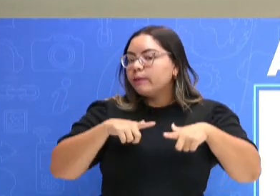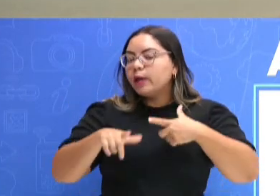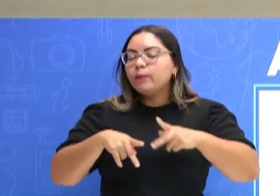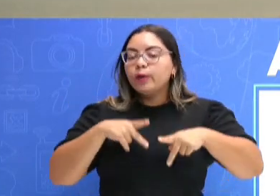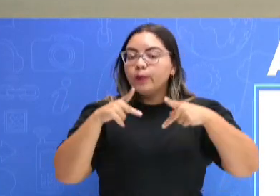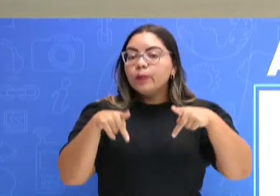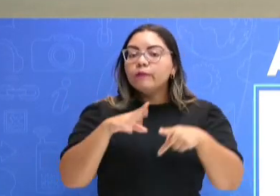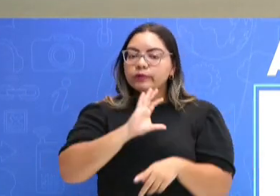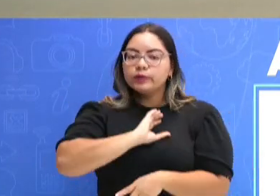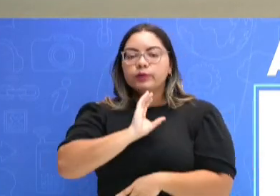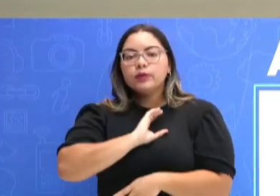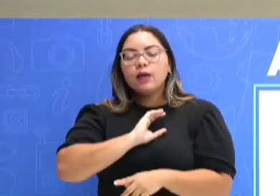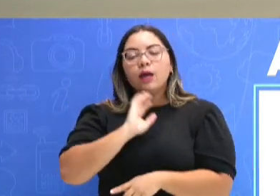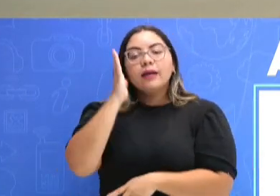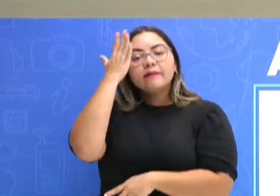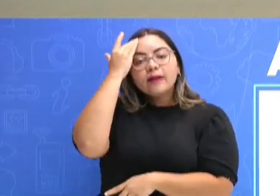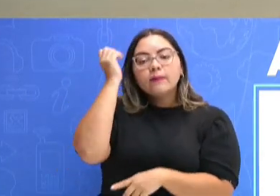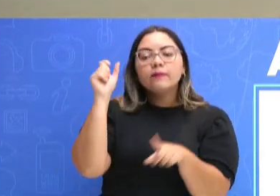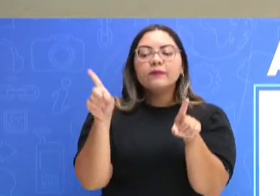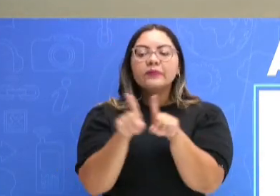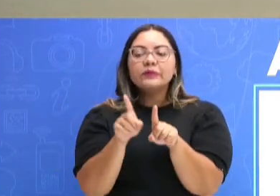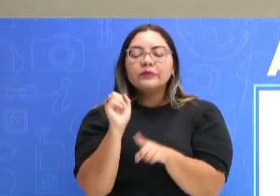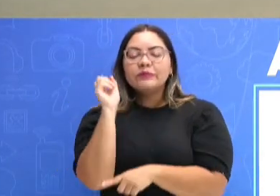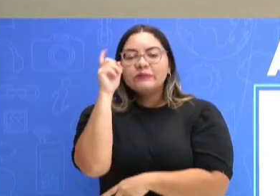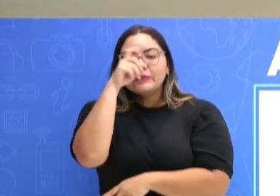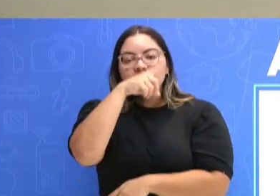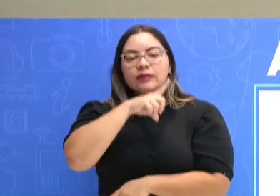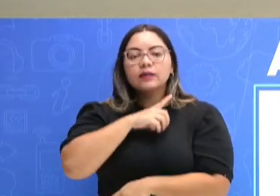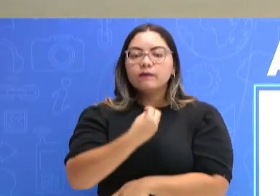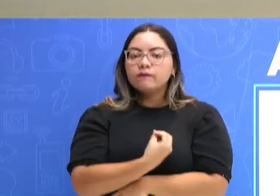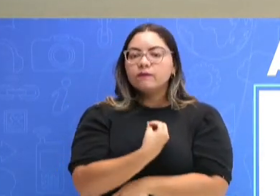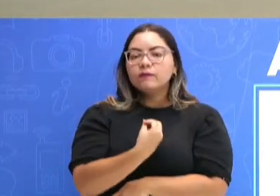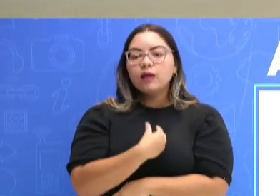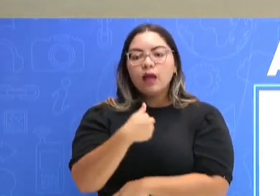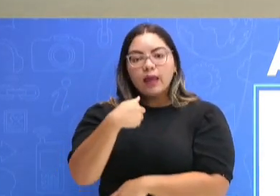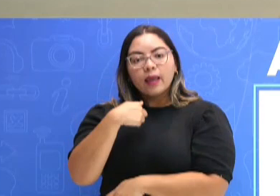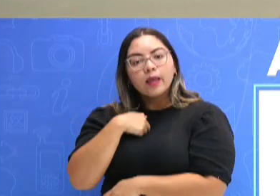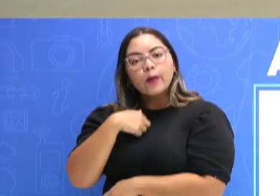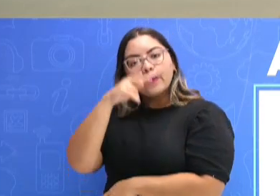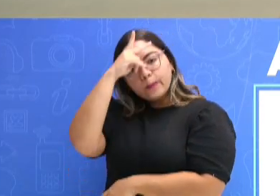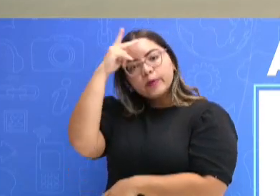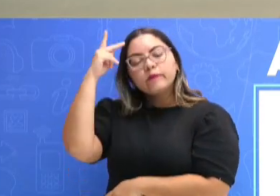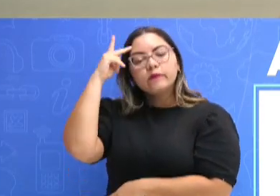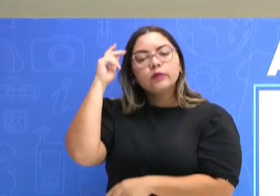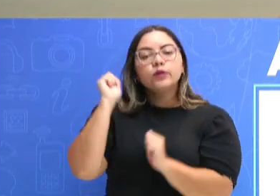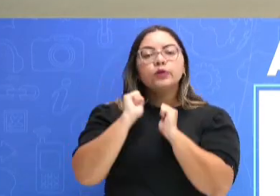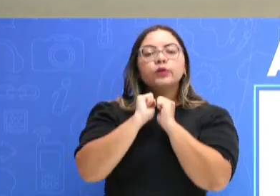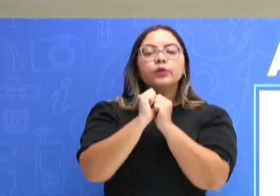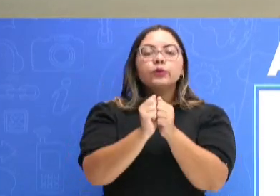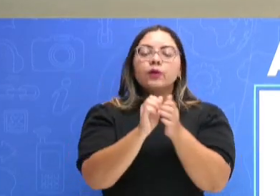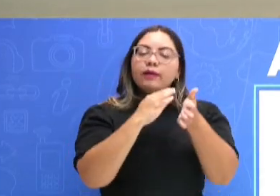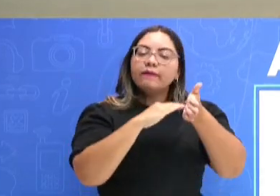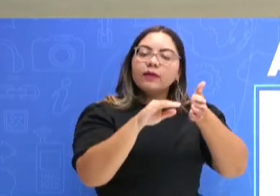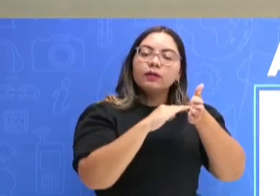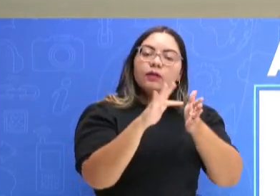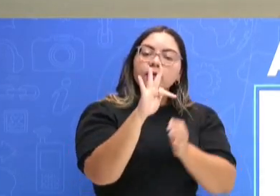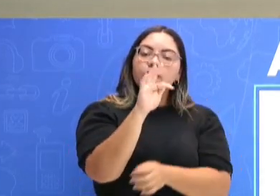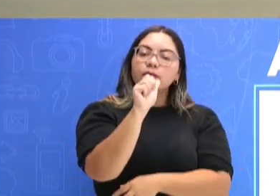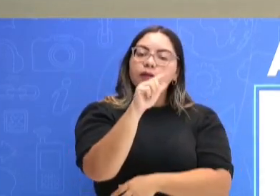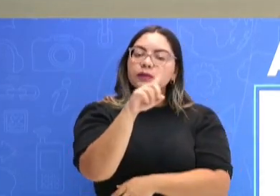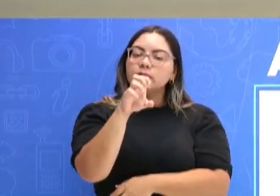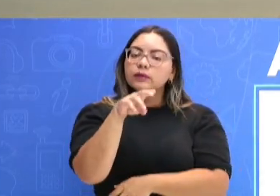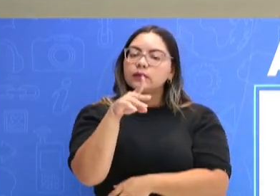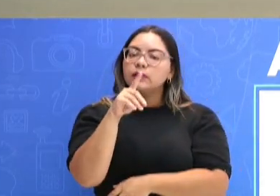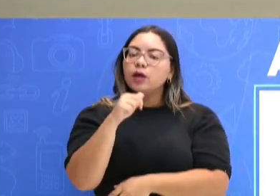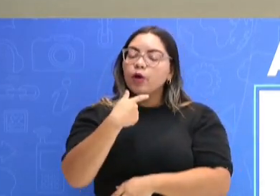população. E a gente sabe da dificuldade que ele tem passado. Então, eu, na função de gestor público, através da nossa Secretaria de Fazenda. Nós encaminhamos à